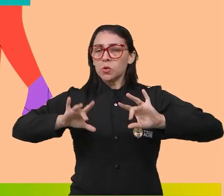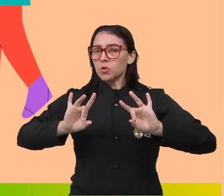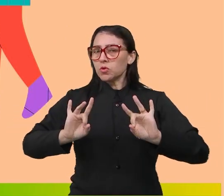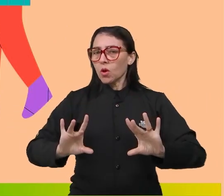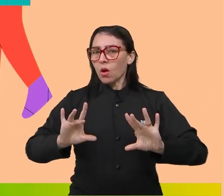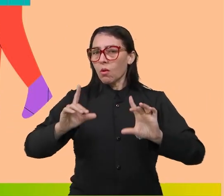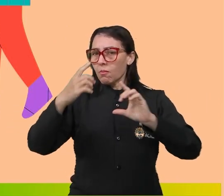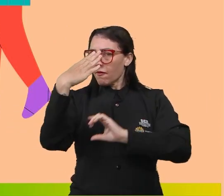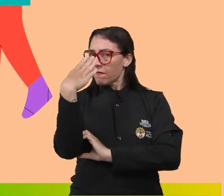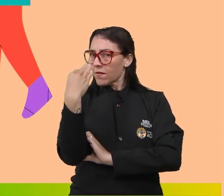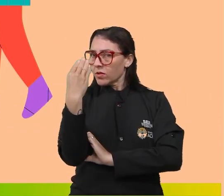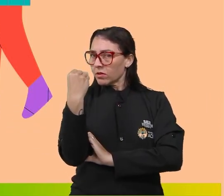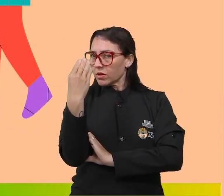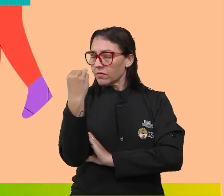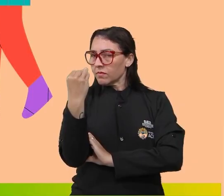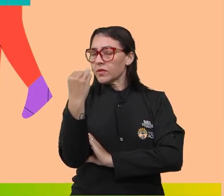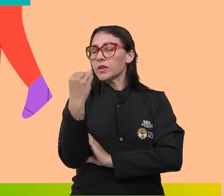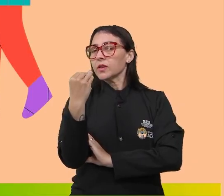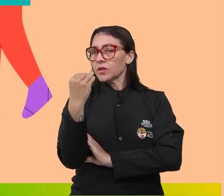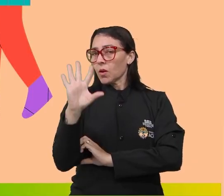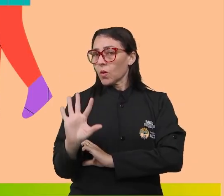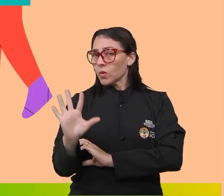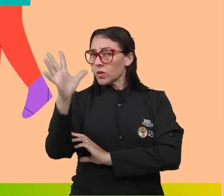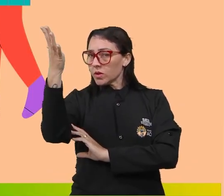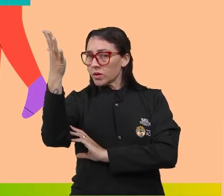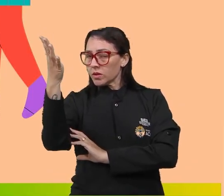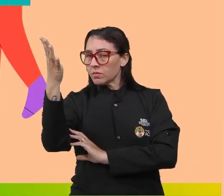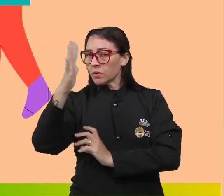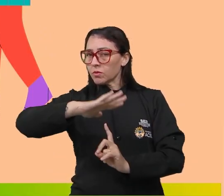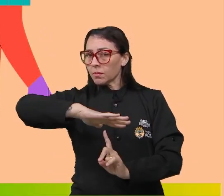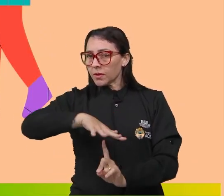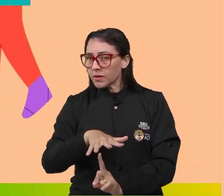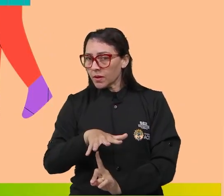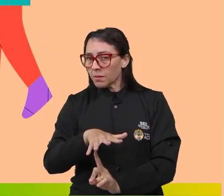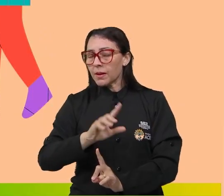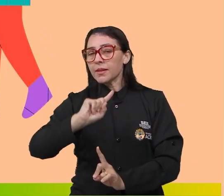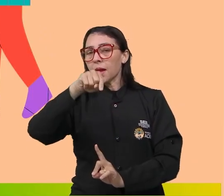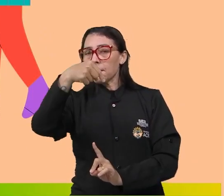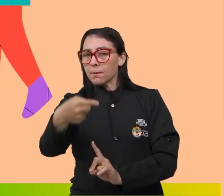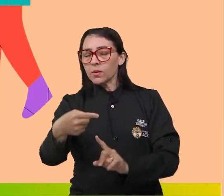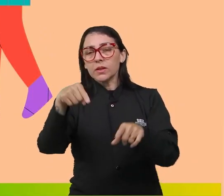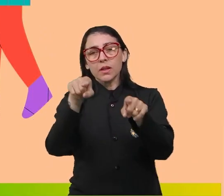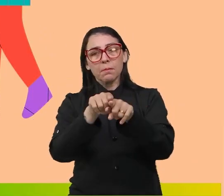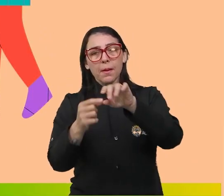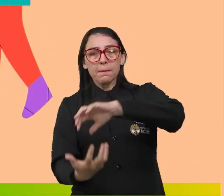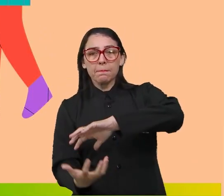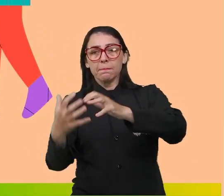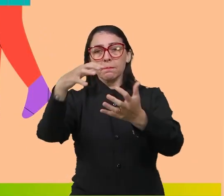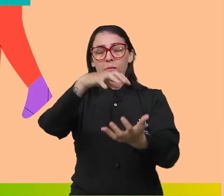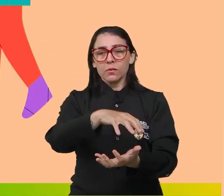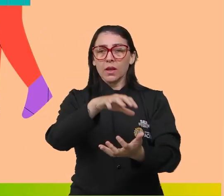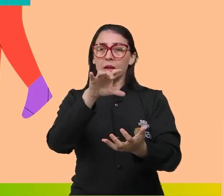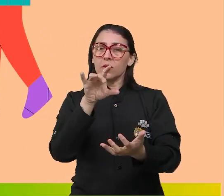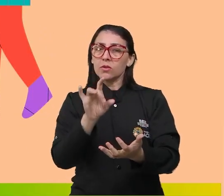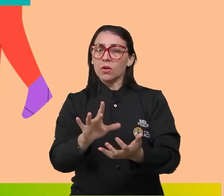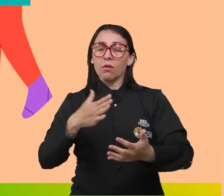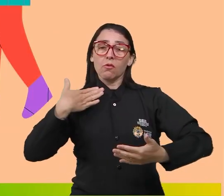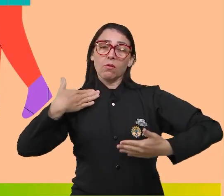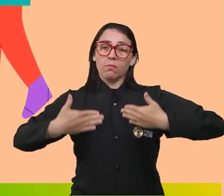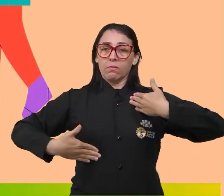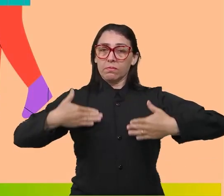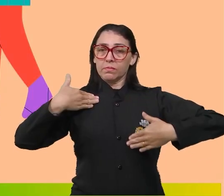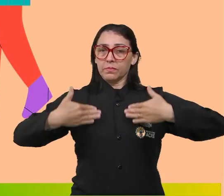uma fotografia de uma cena de opressão, para depois também transformar apenas